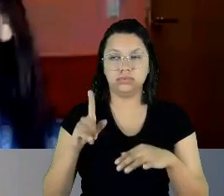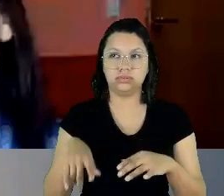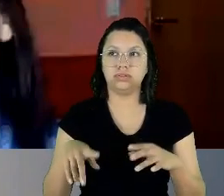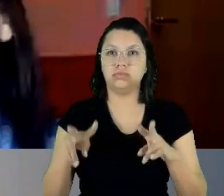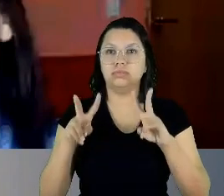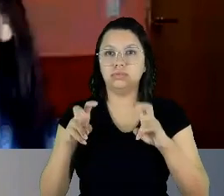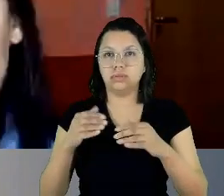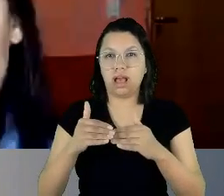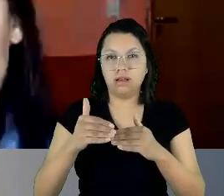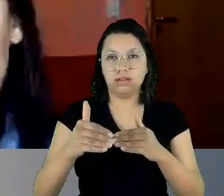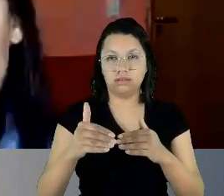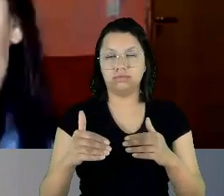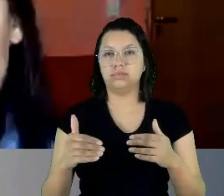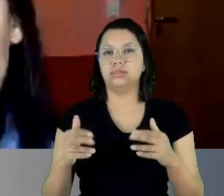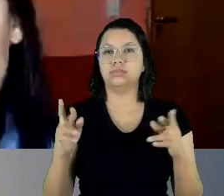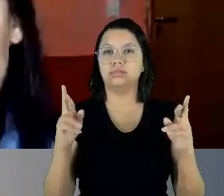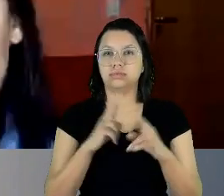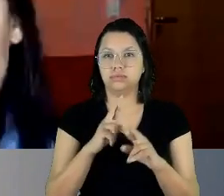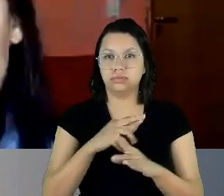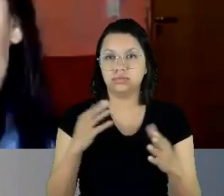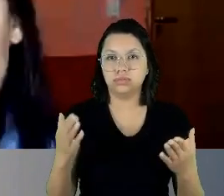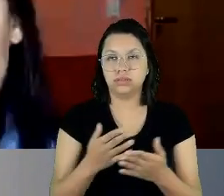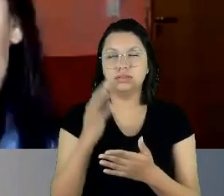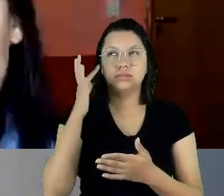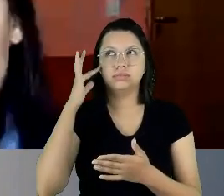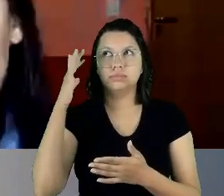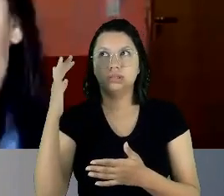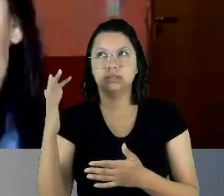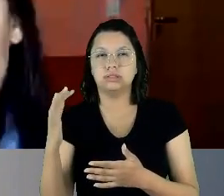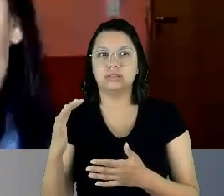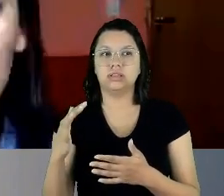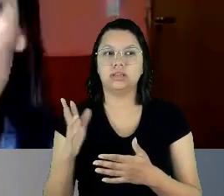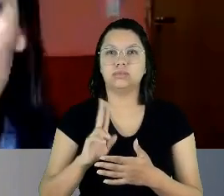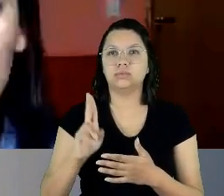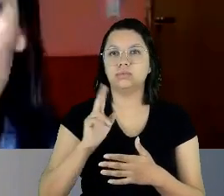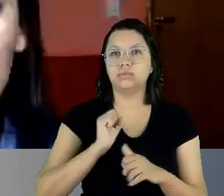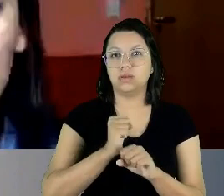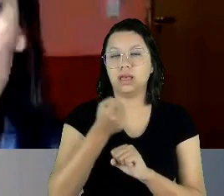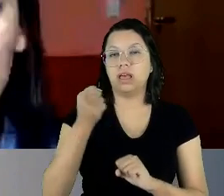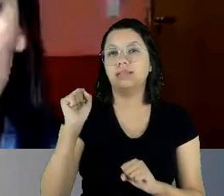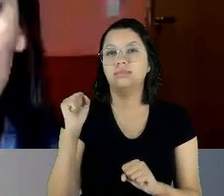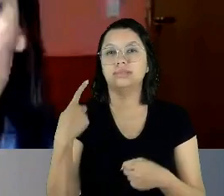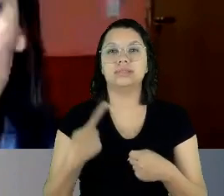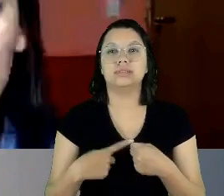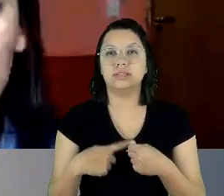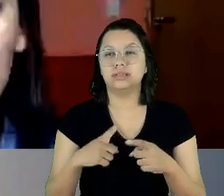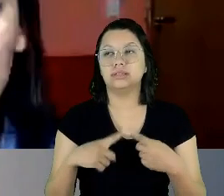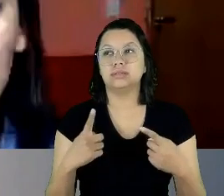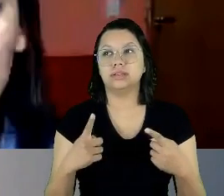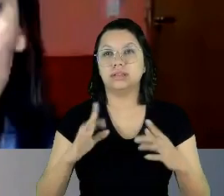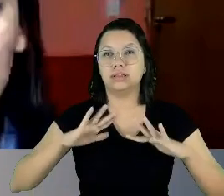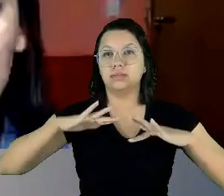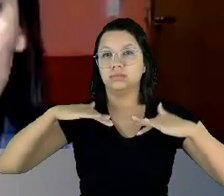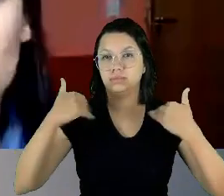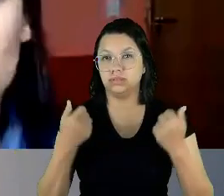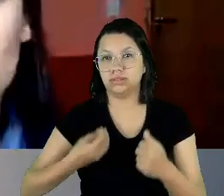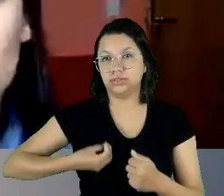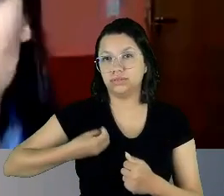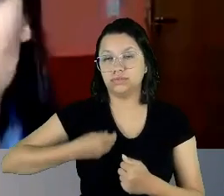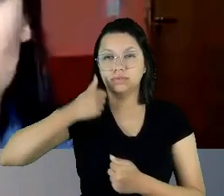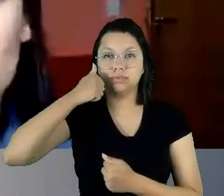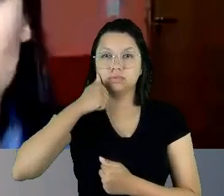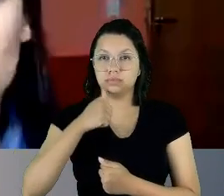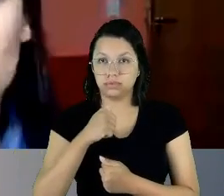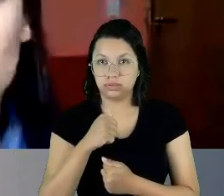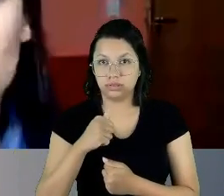são temas que têm avançado nesse sentido de pensar num uso amplo da cidade, mas também na qualidade de vida